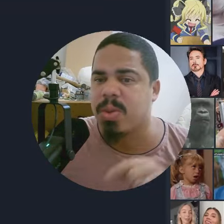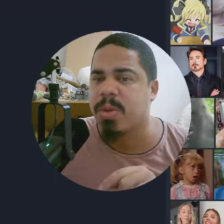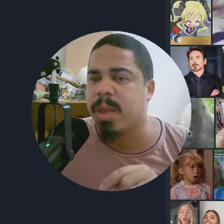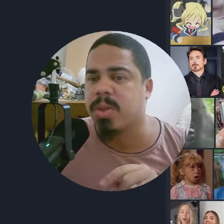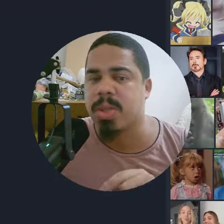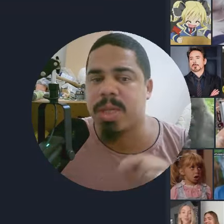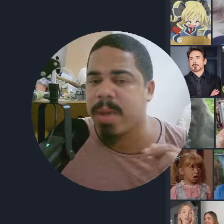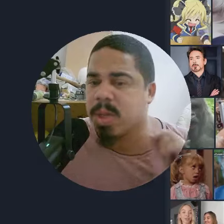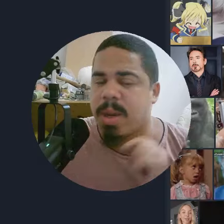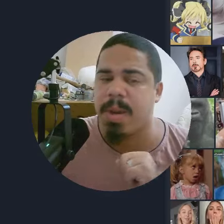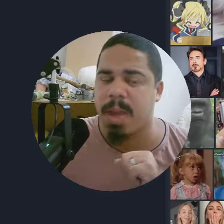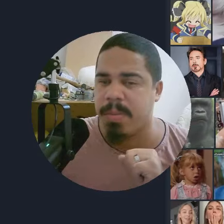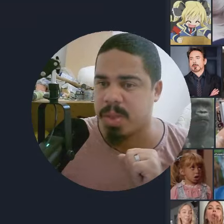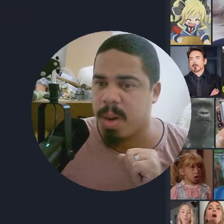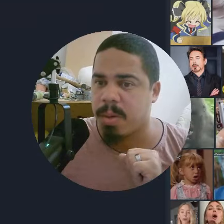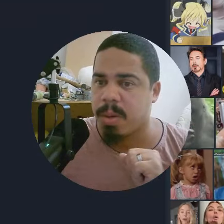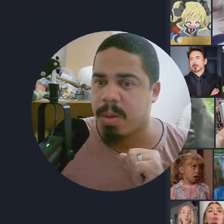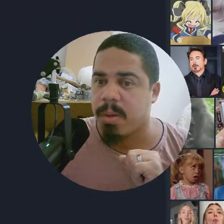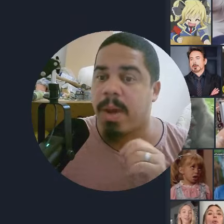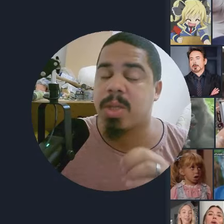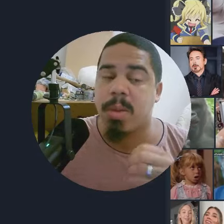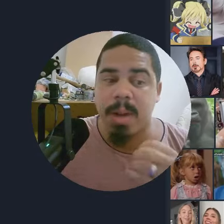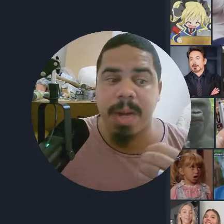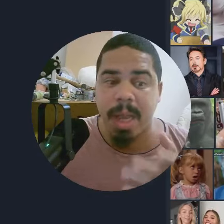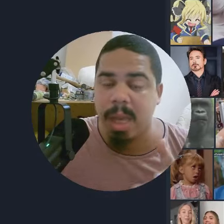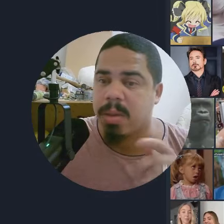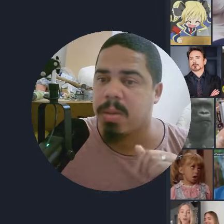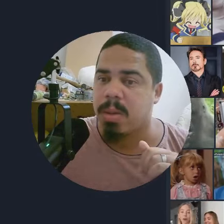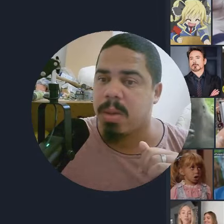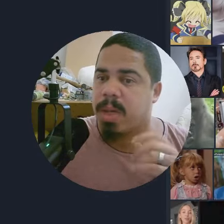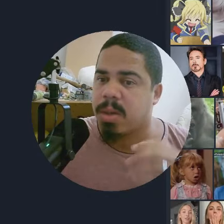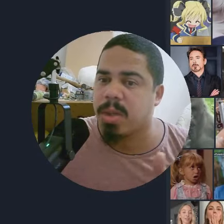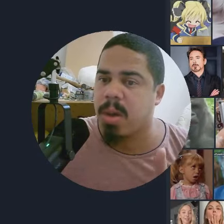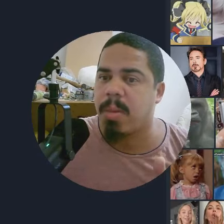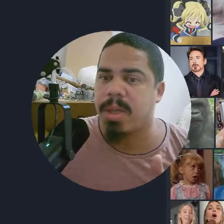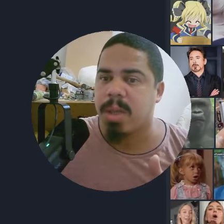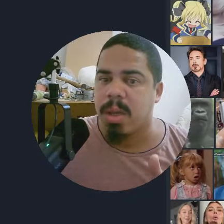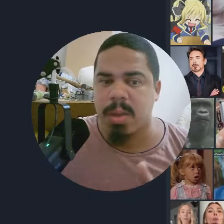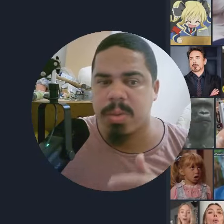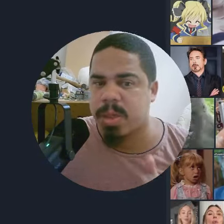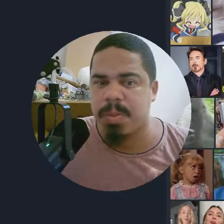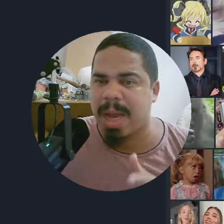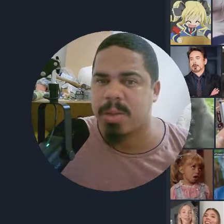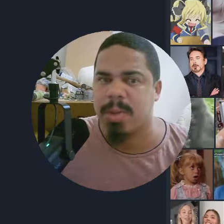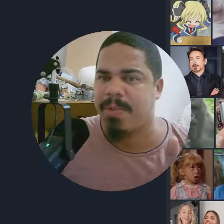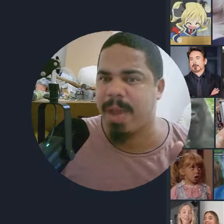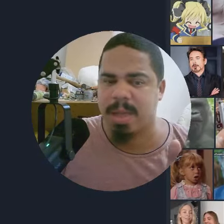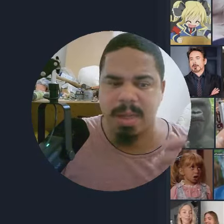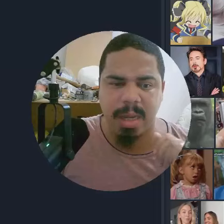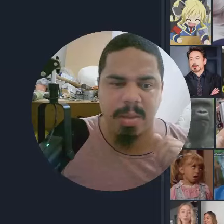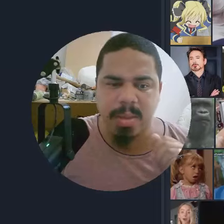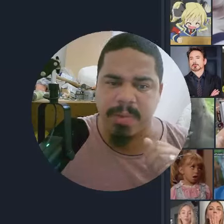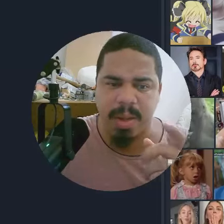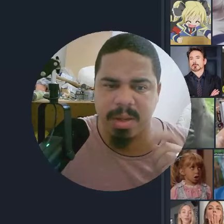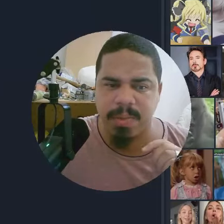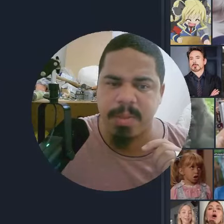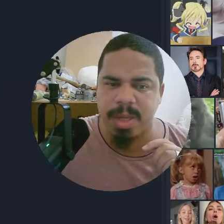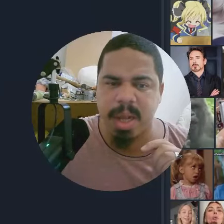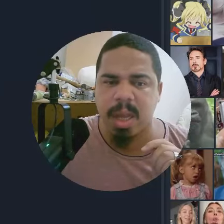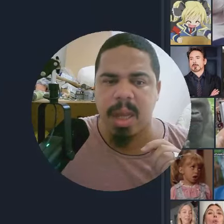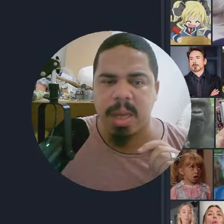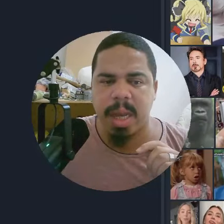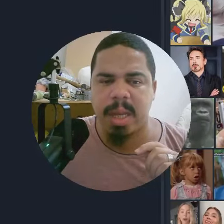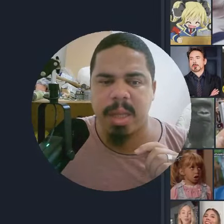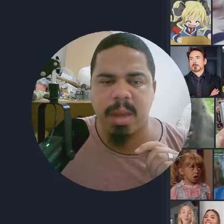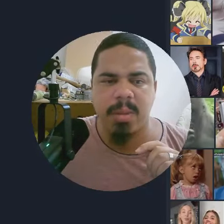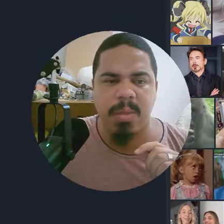trabalhar nos domingos, ou seja, vai sobrar para quem, pessoal? Vai sobrar para quem? Para nós homens. Então, tipo, cara, tudo afeta, né? Tudo afeta de forma